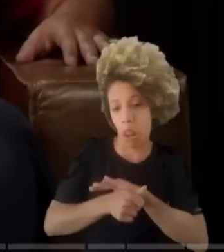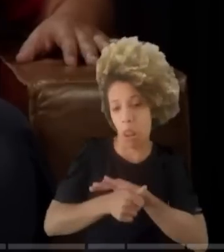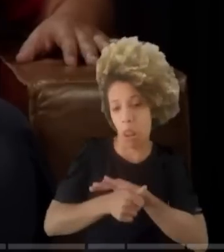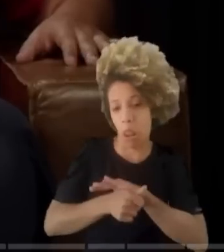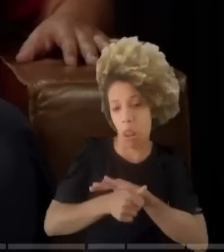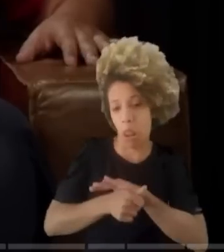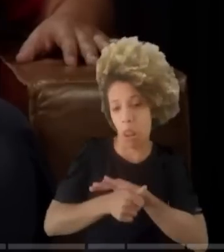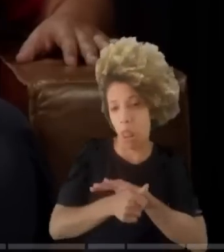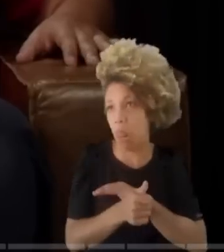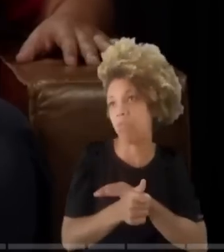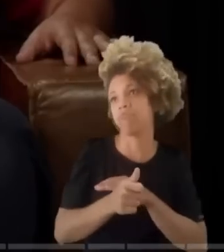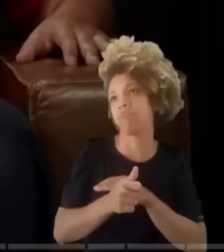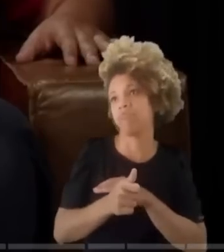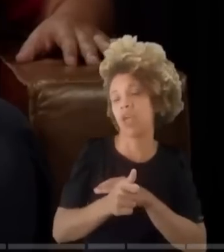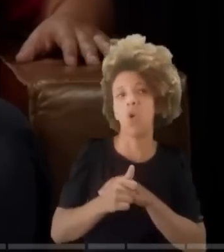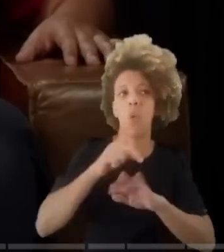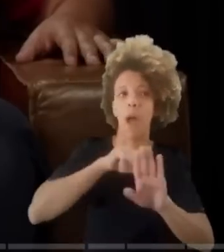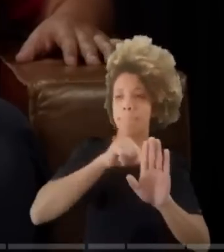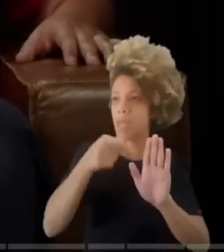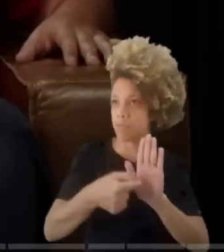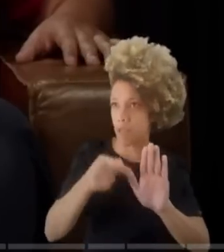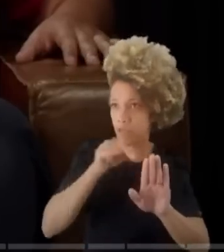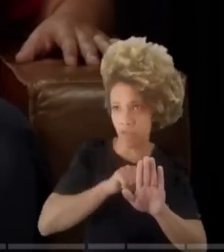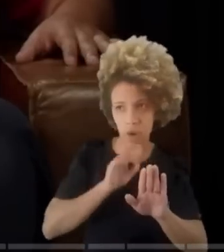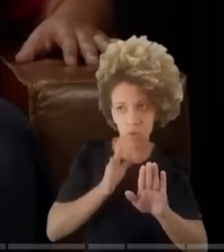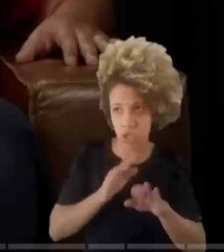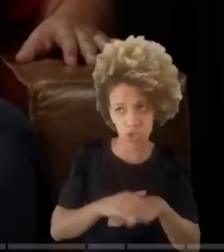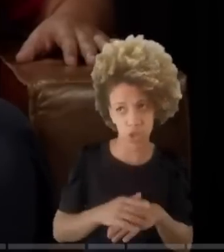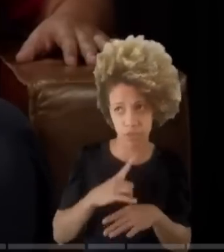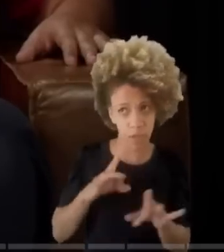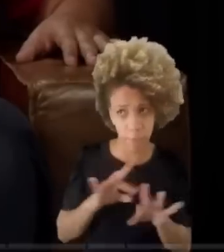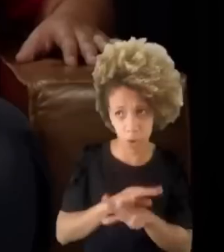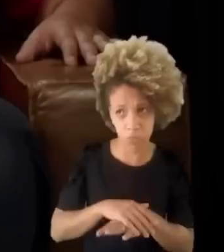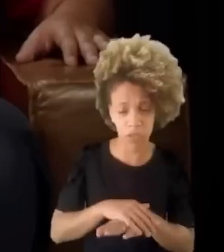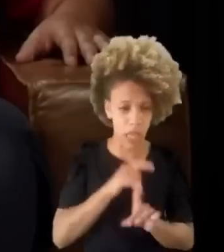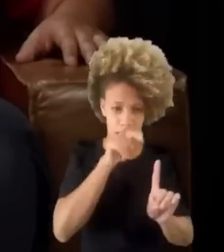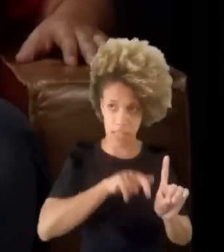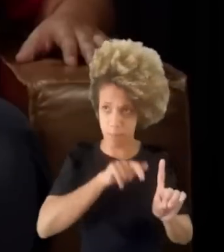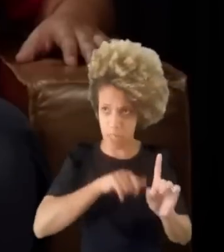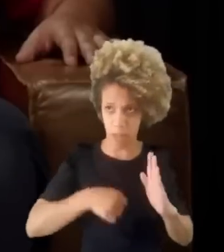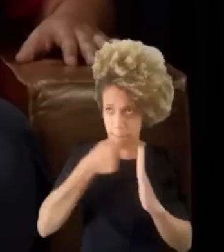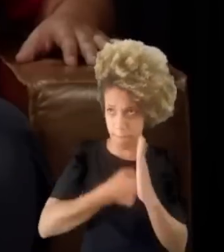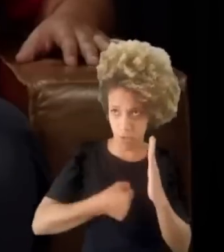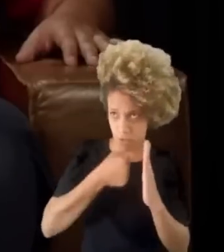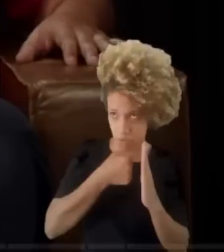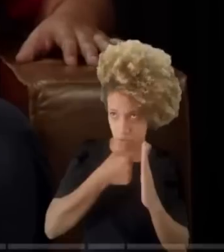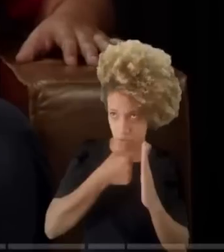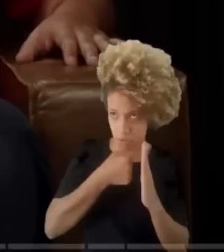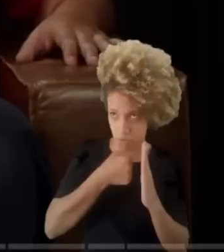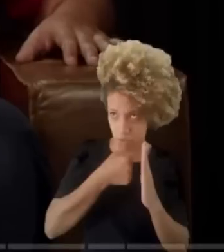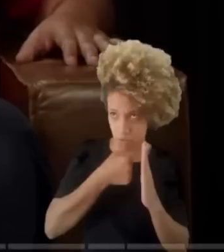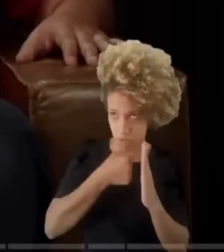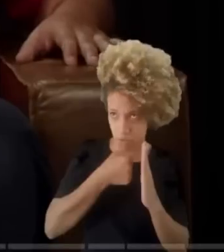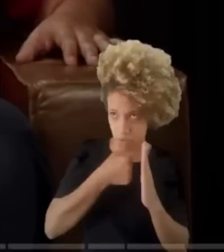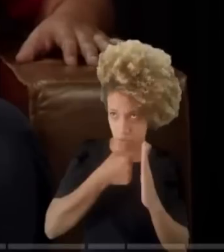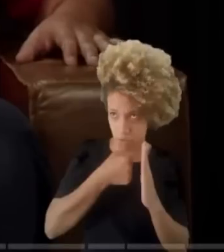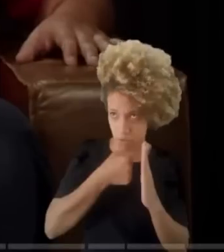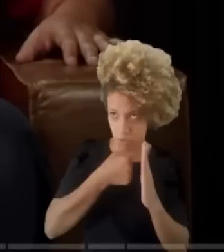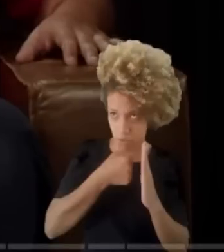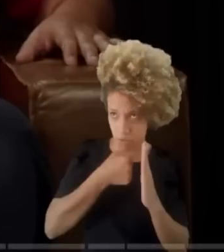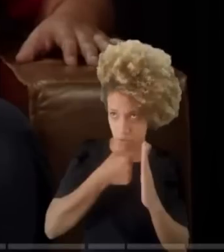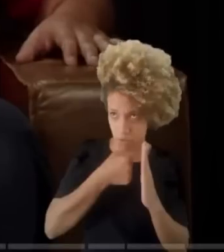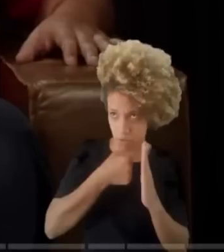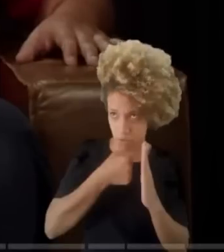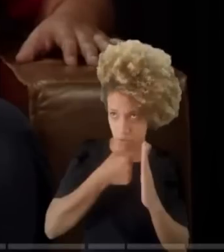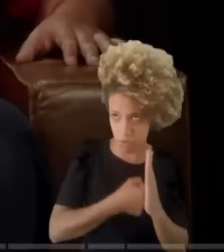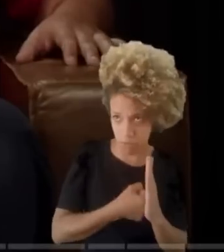poderia falar aí eu utilizo o que já tá posto entendeu para mim se tem um personagem da luta de classe eu utilizo